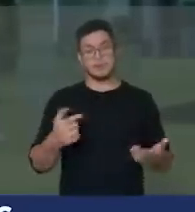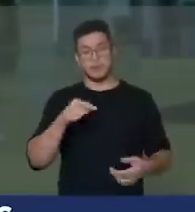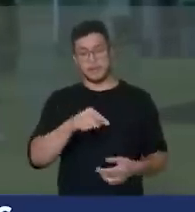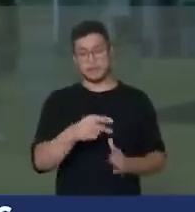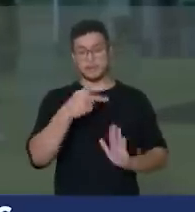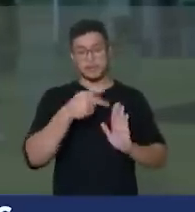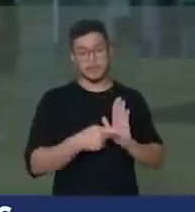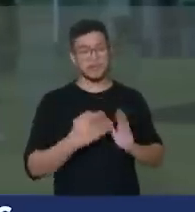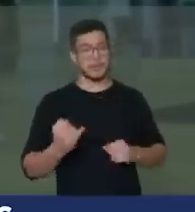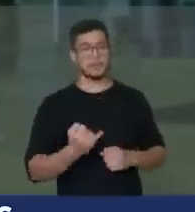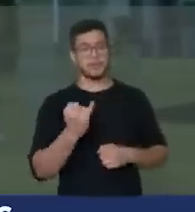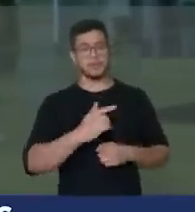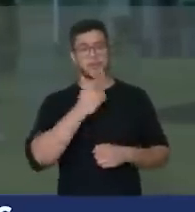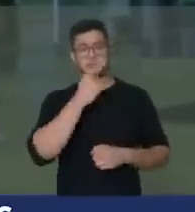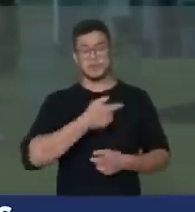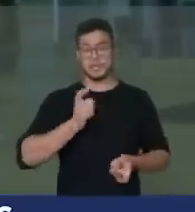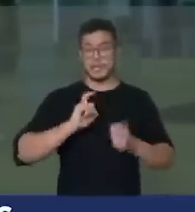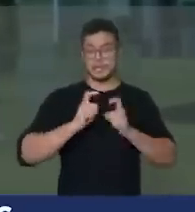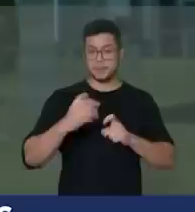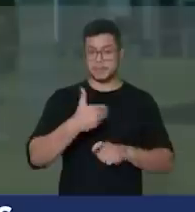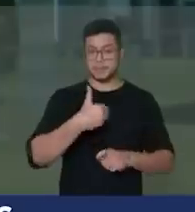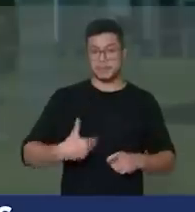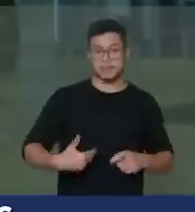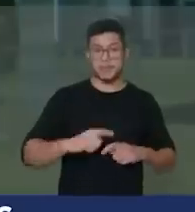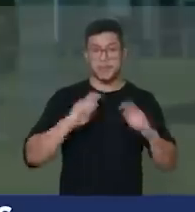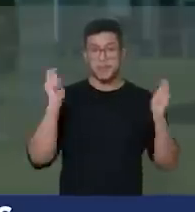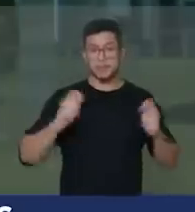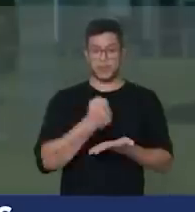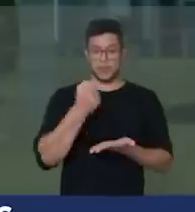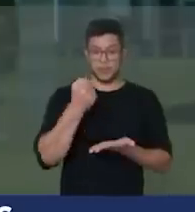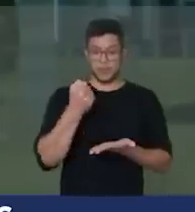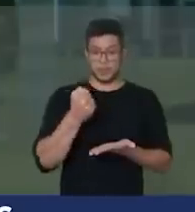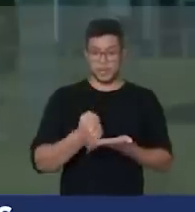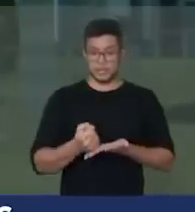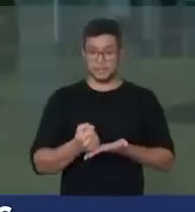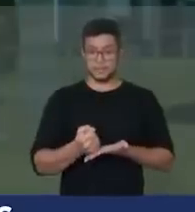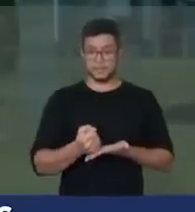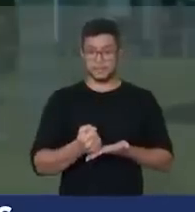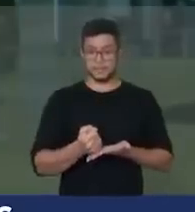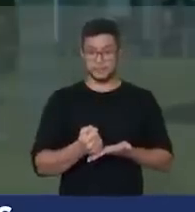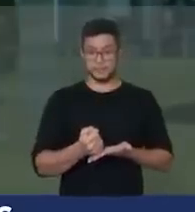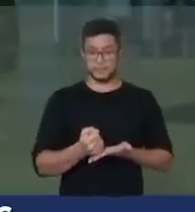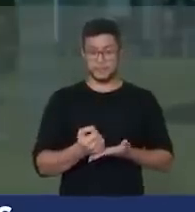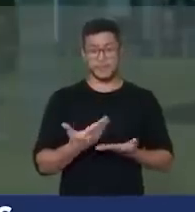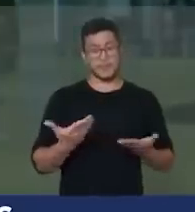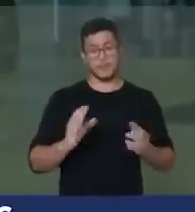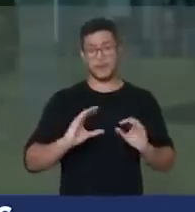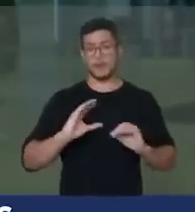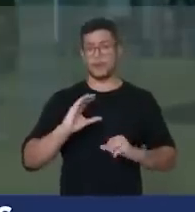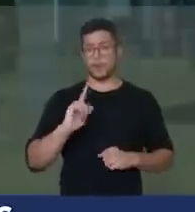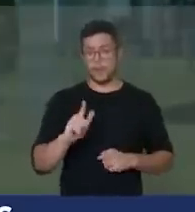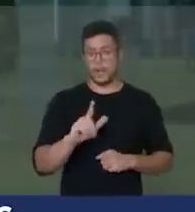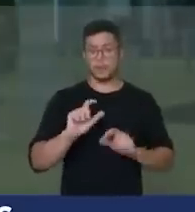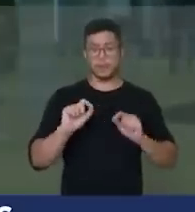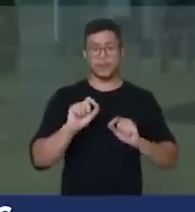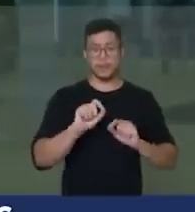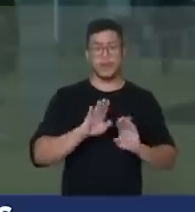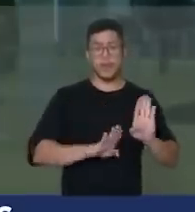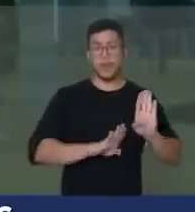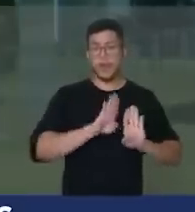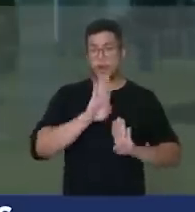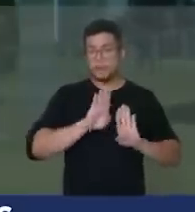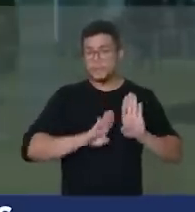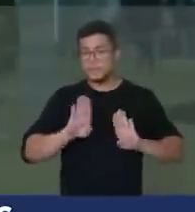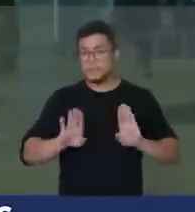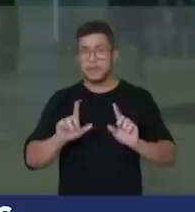dar à administração pública a condição de contratar, através de um processo de consulta, preferencialmente os Correios.